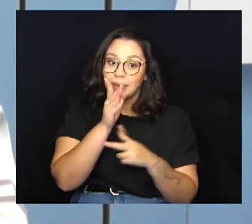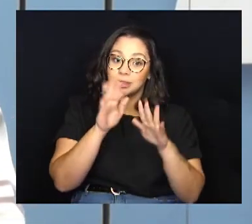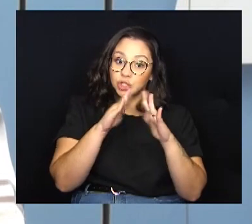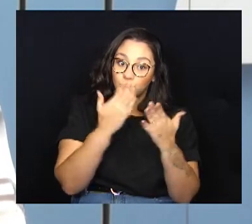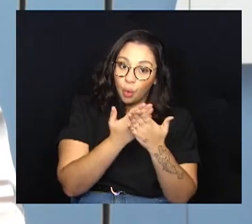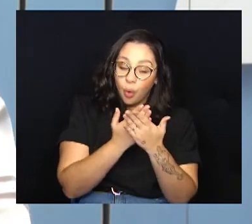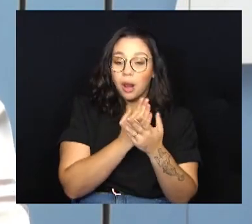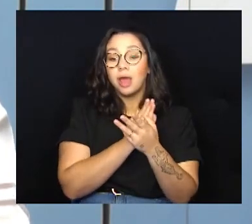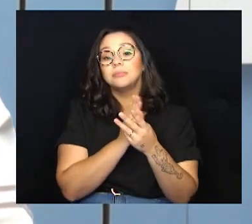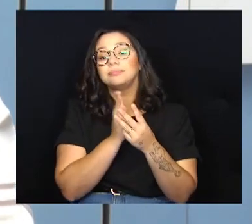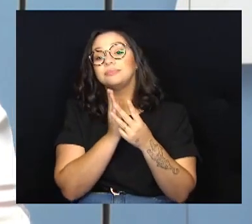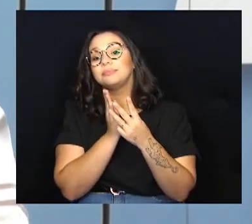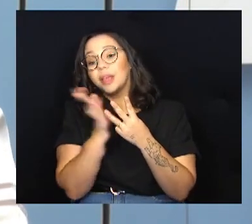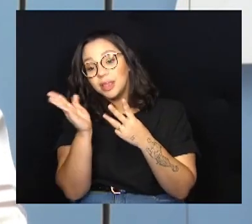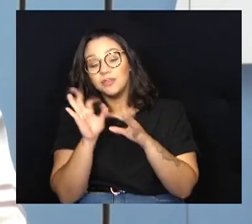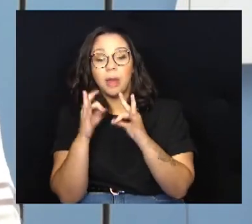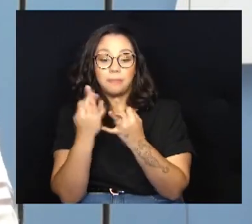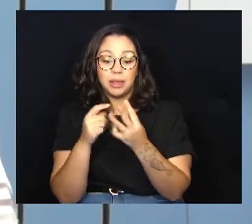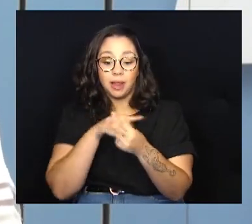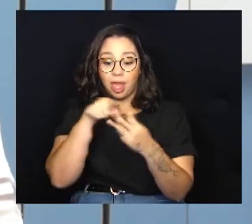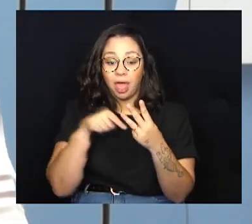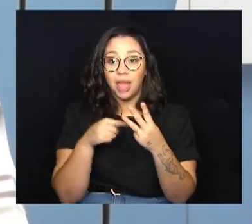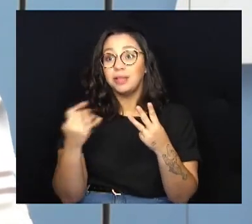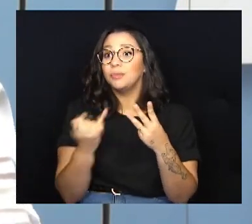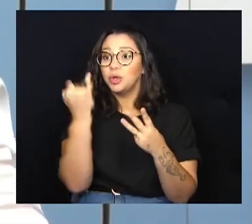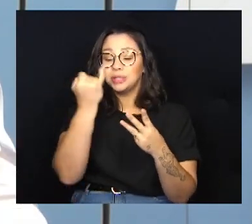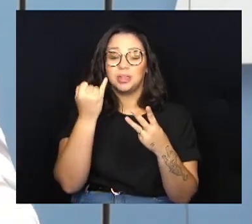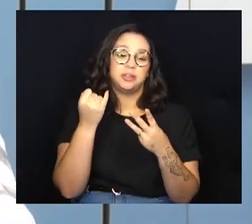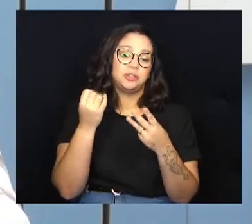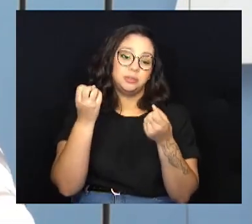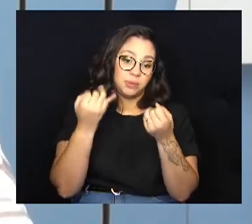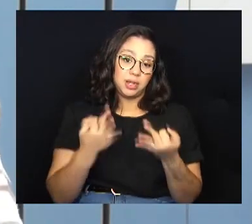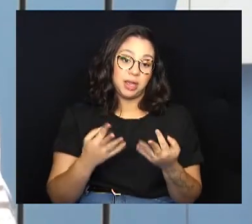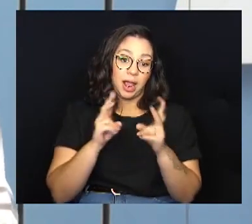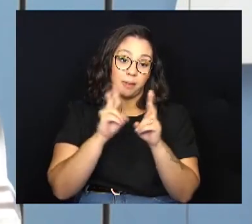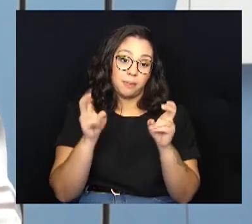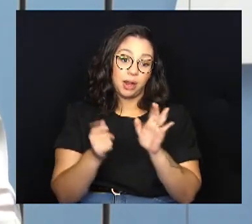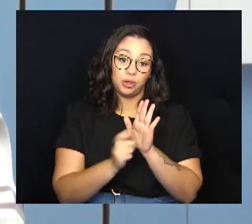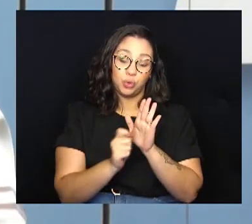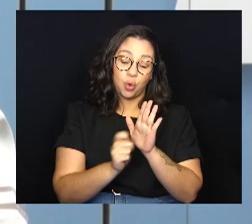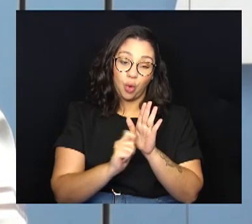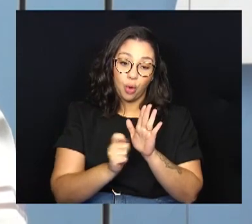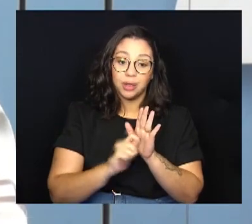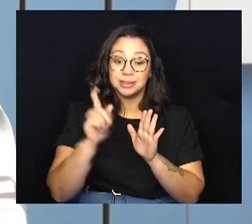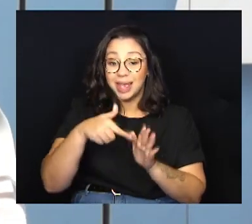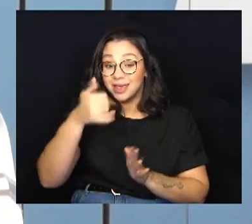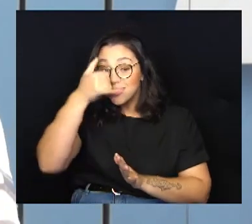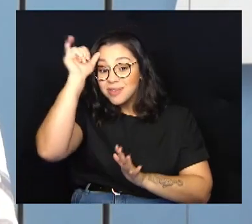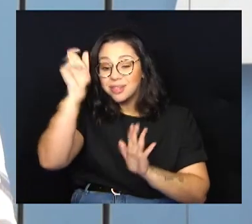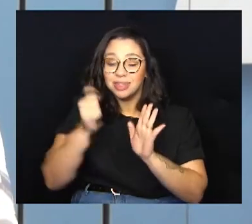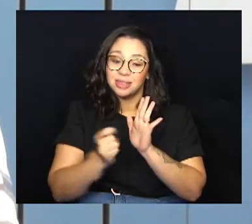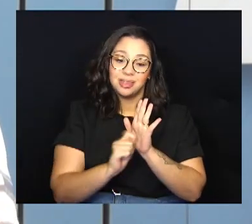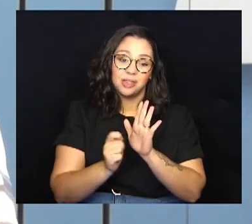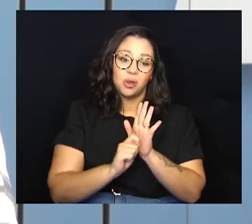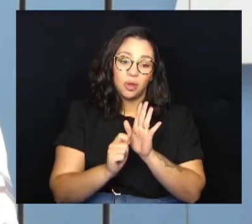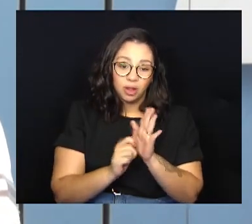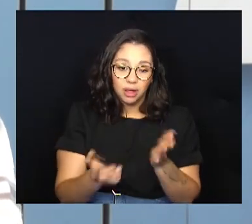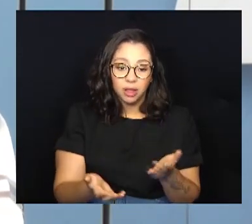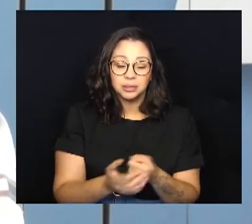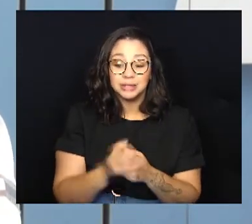de qualidade, uma atenção de qualidade que de fato gere prevenção, a gente tem que se unir a quem está estudando esse